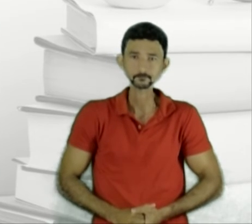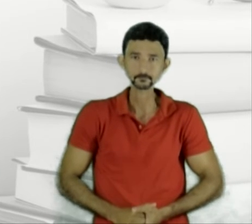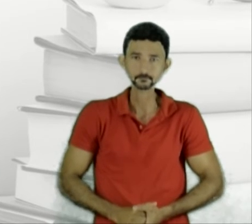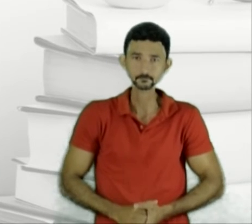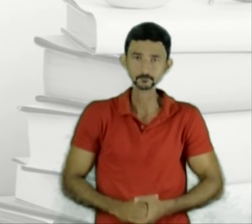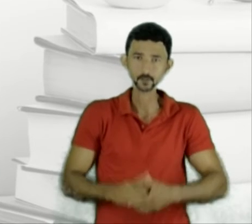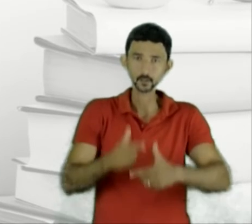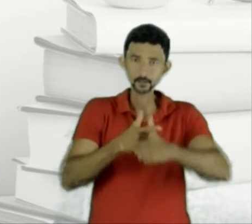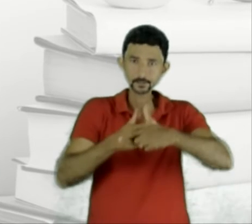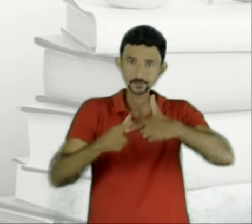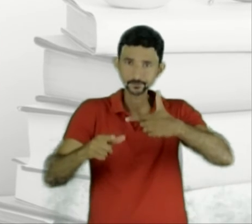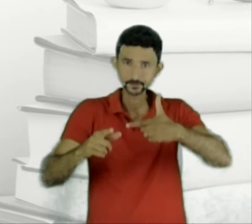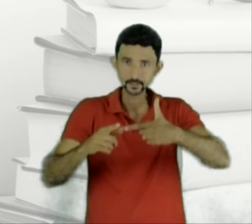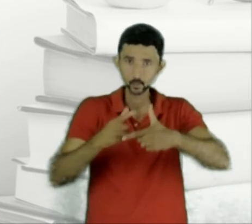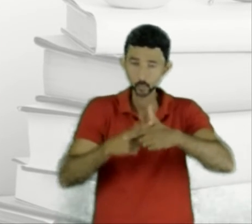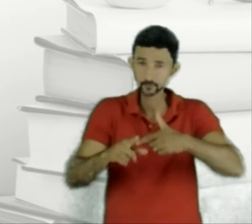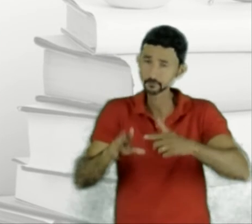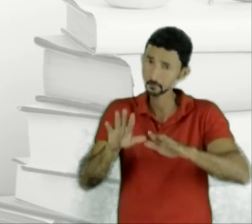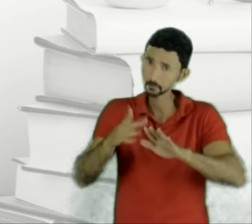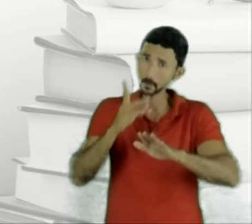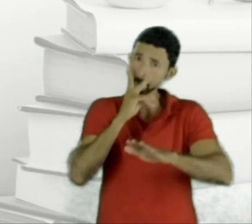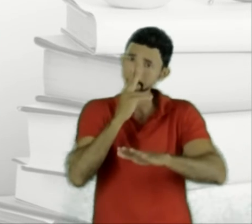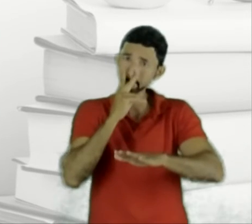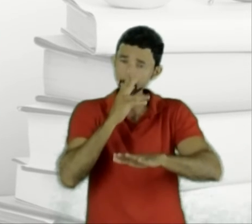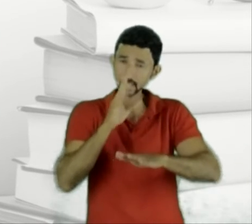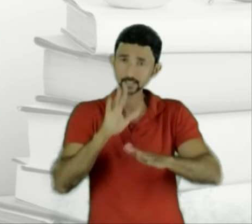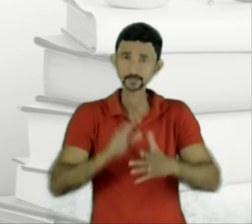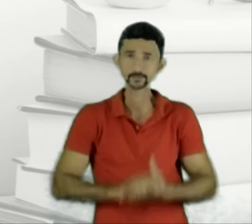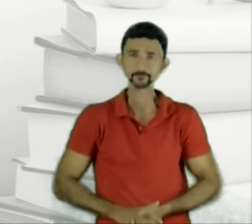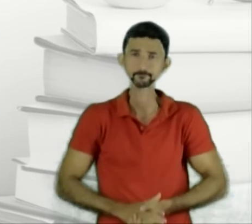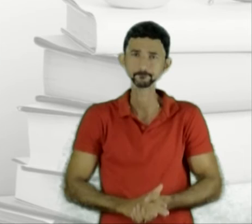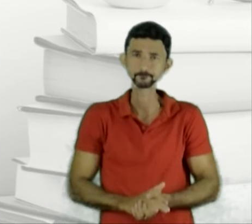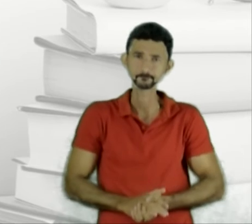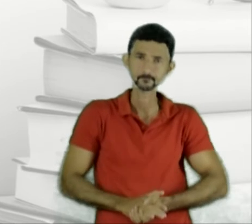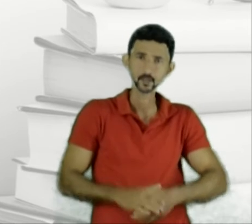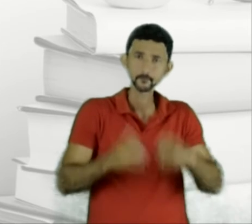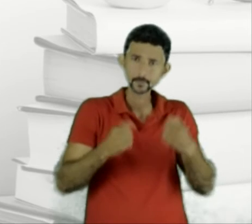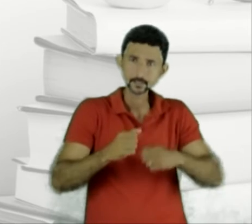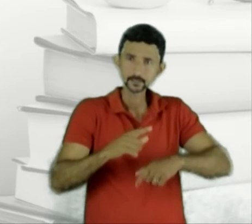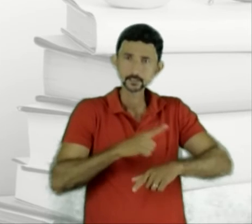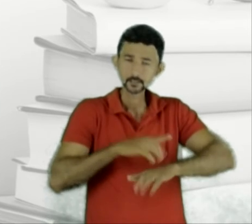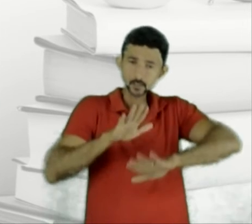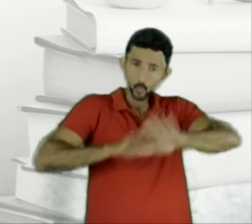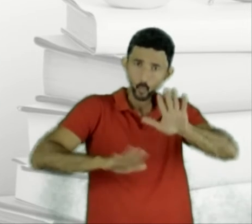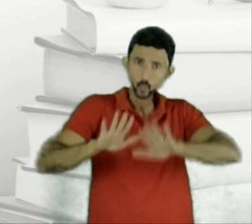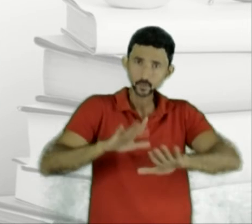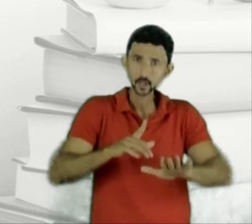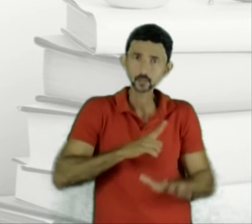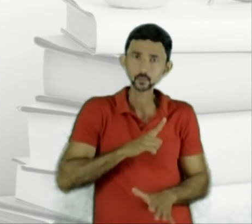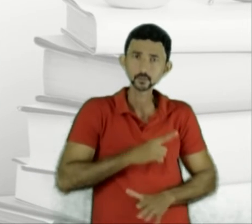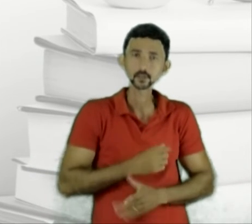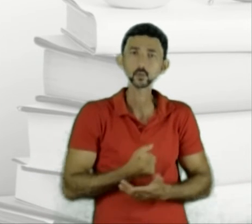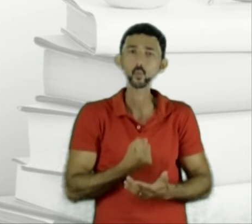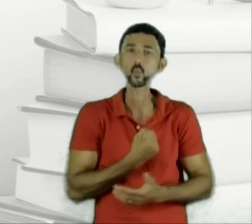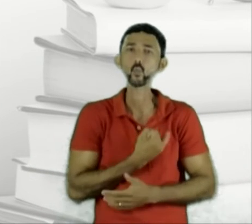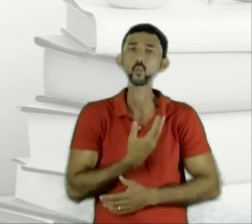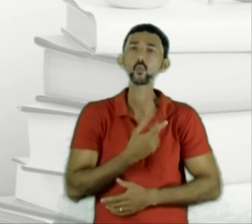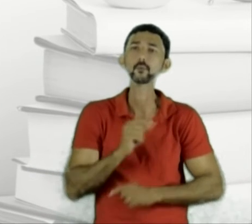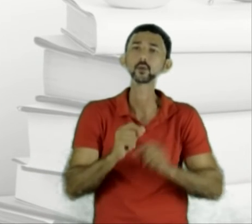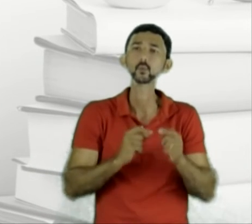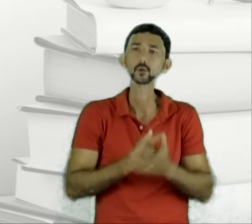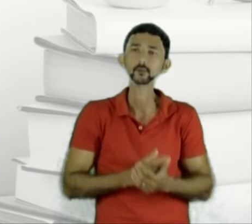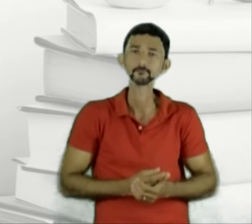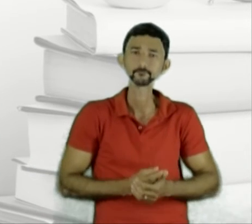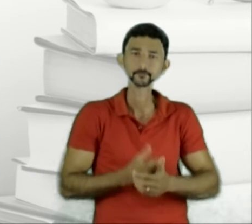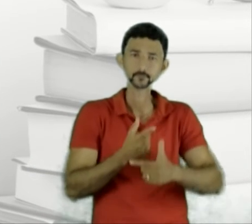de monômios, é uma situação similar, certo? Mas a gente tem que ter um cuidado apenas com o monômio que fica no